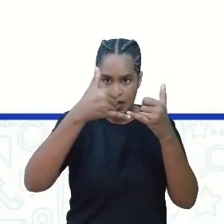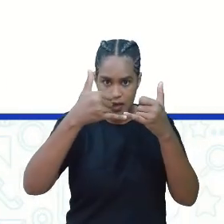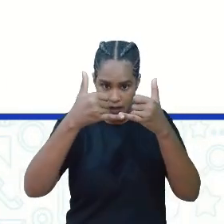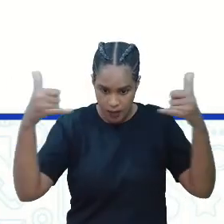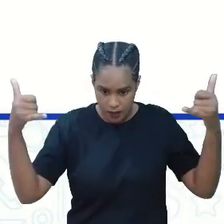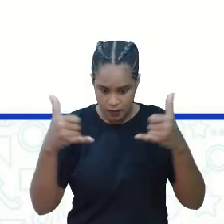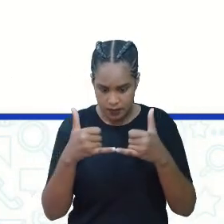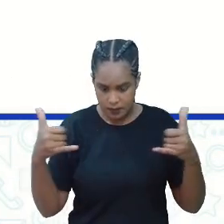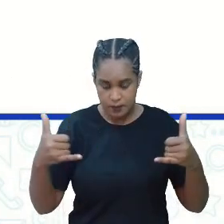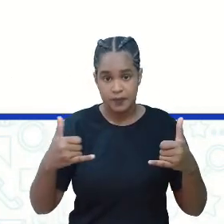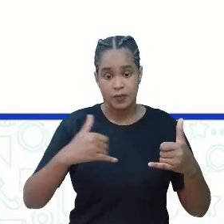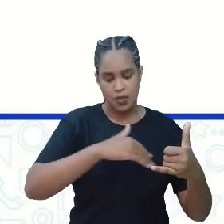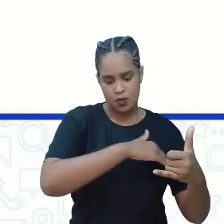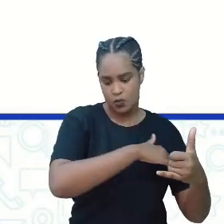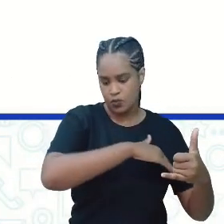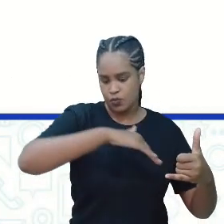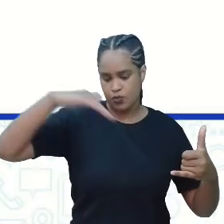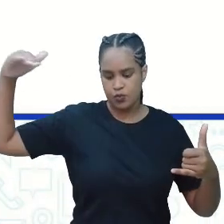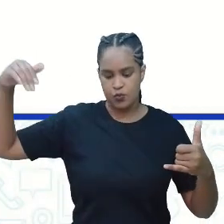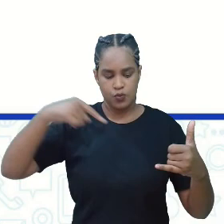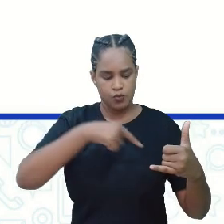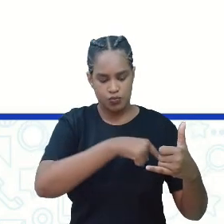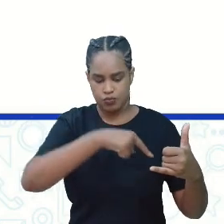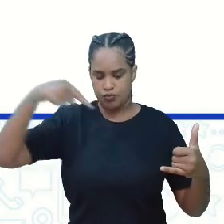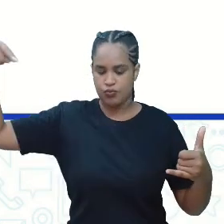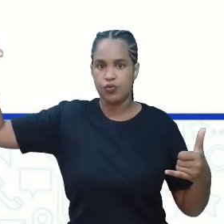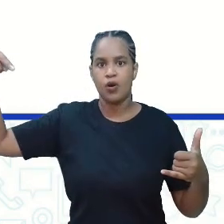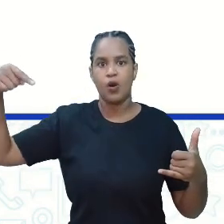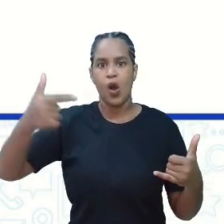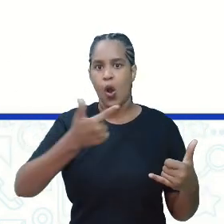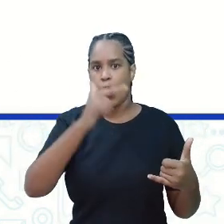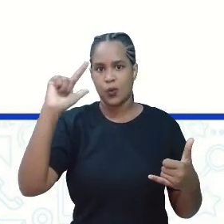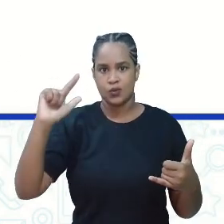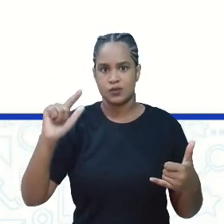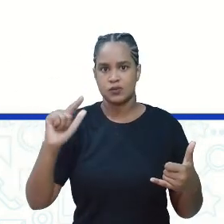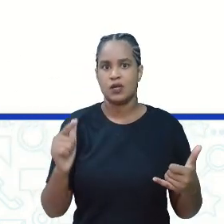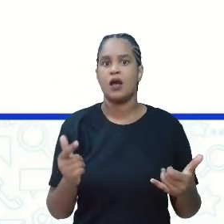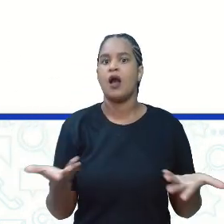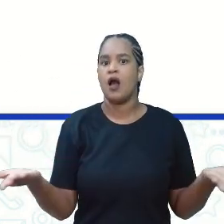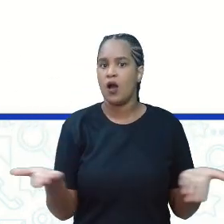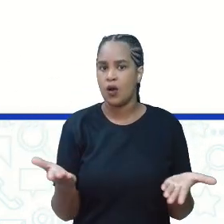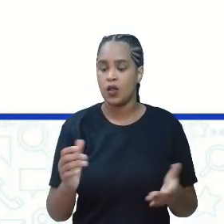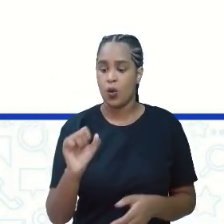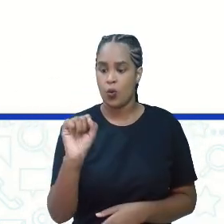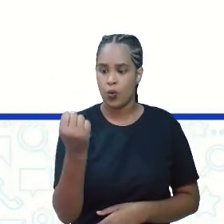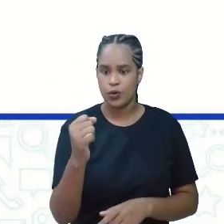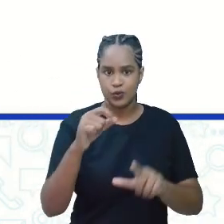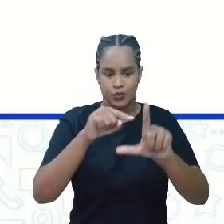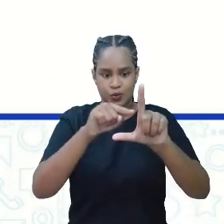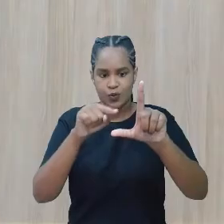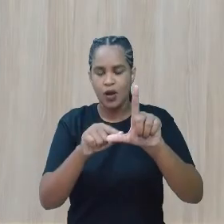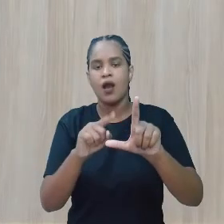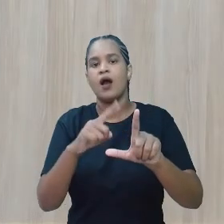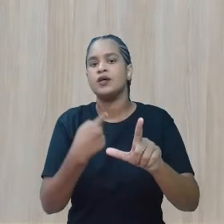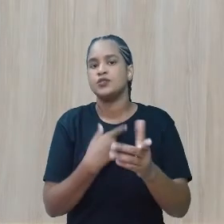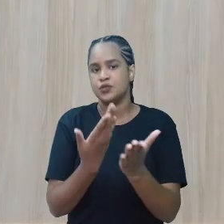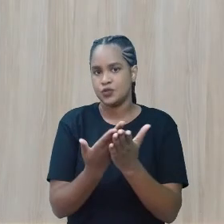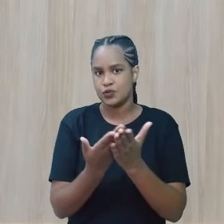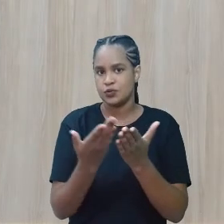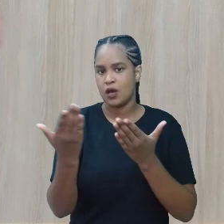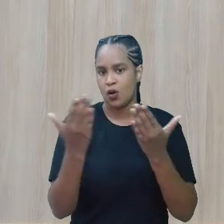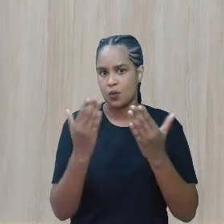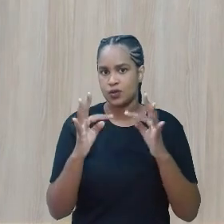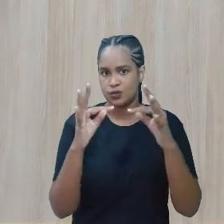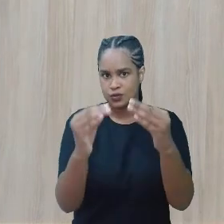S, cortada por uma reta transversal. Então, você pode notar que vão formar aí 8 ângulos e a gente vai ver a relação entre eles, tá